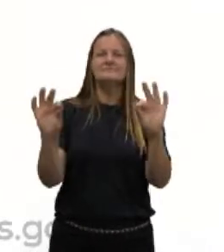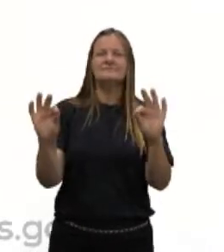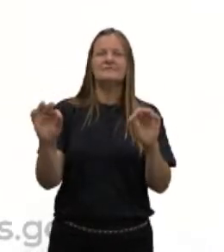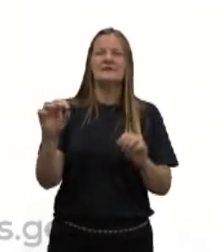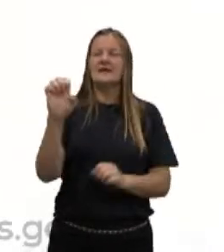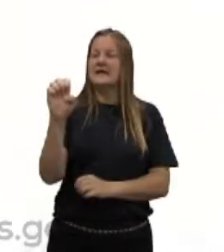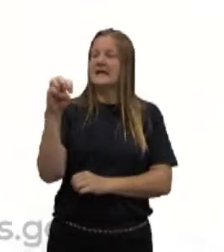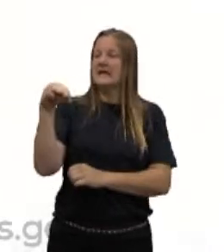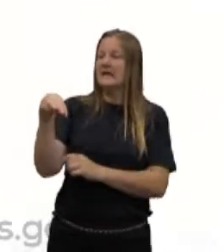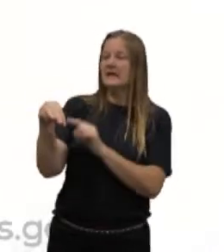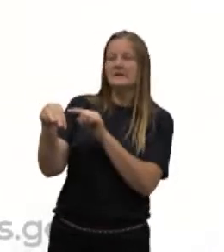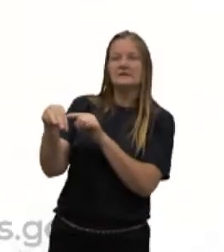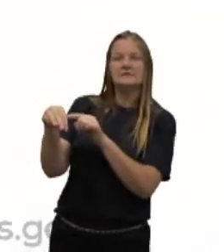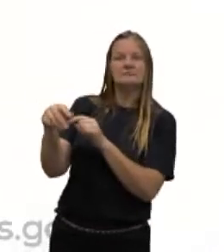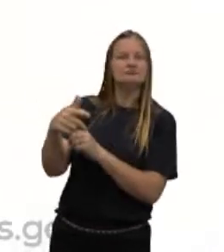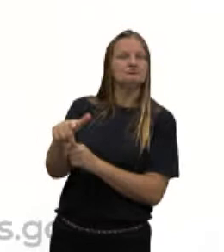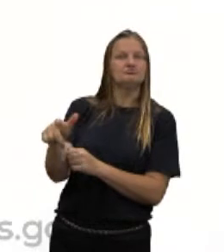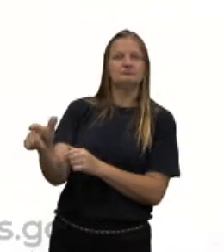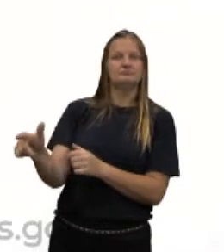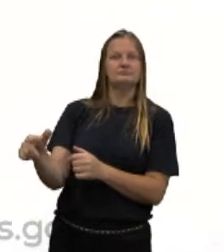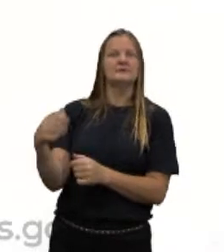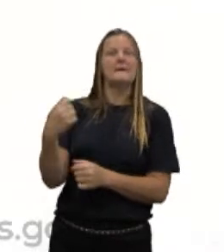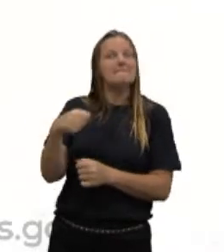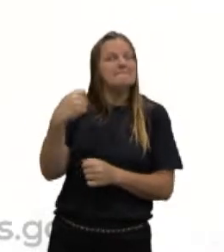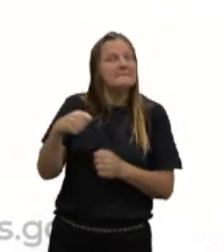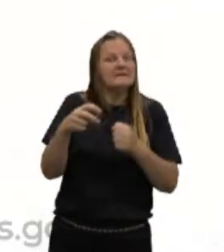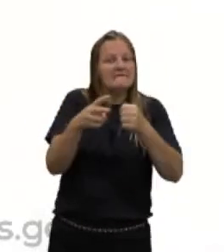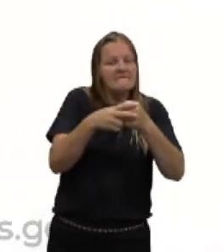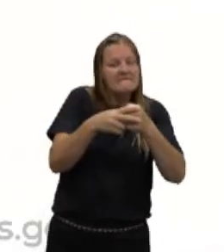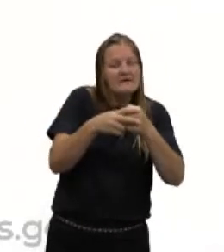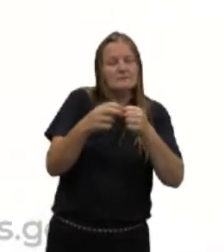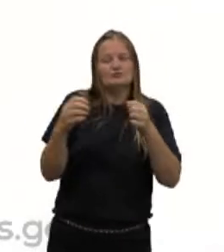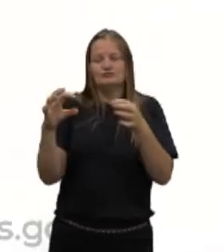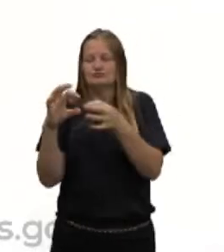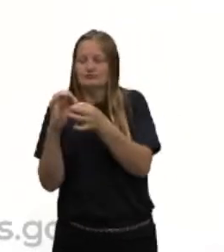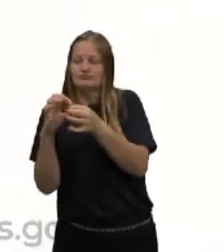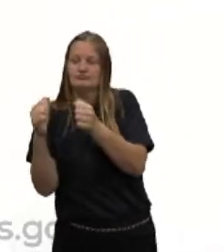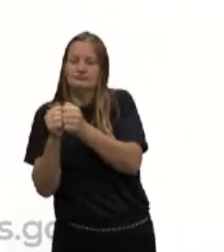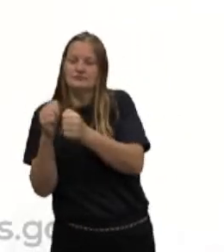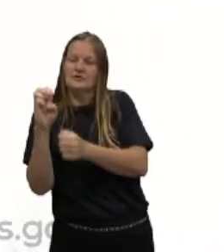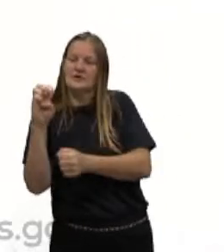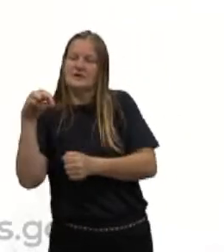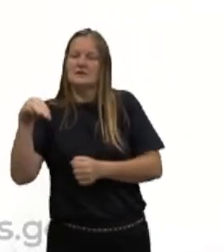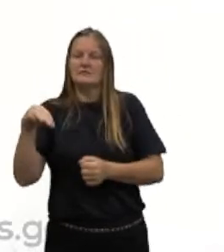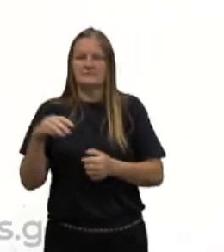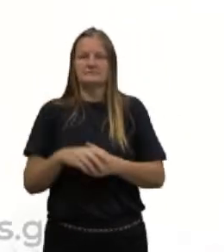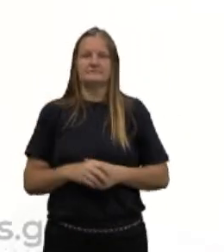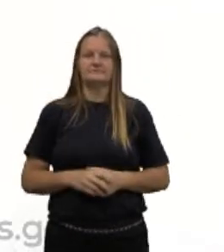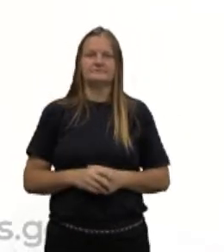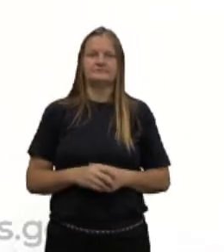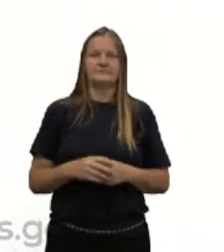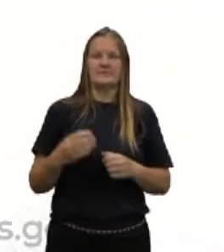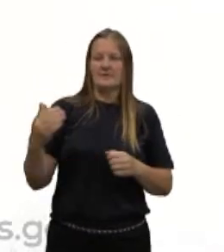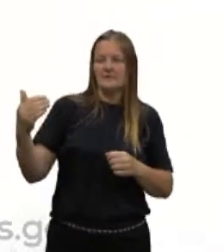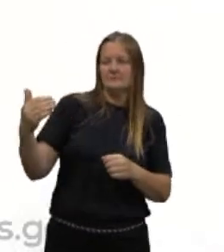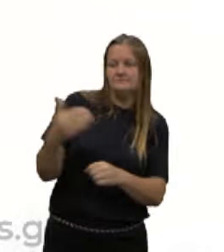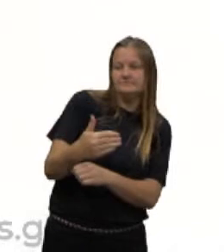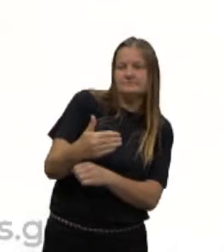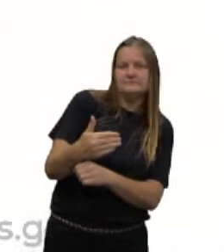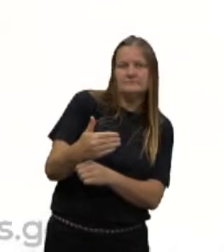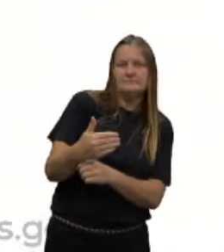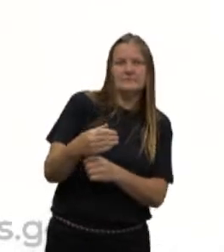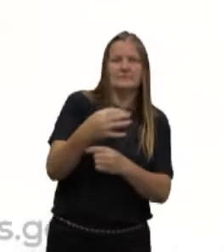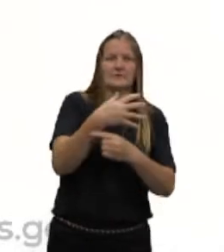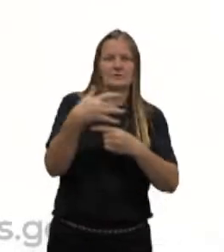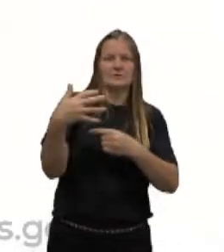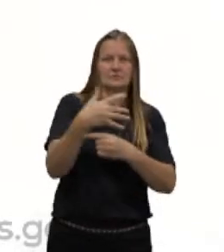em, que é necessária para o verbo, né, entrar. Olhem ali. Entram, aquela setinha ali é